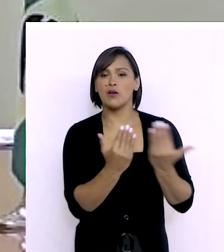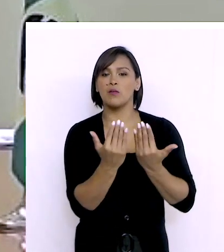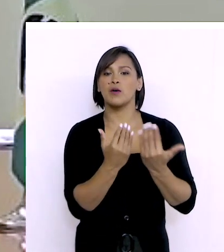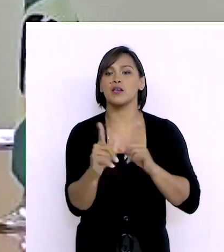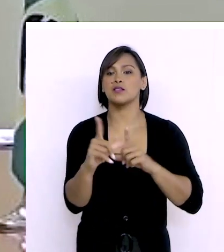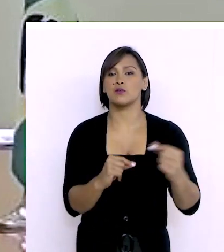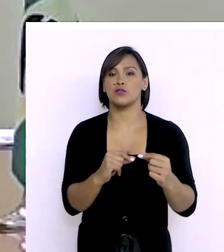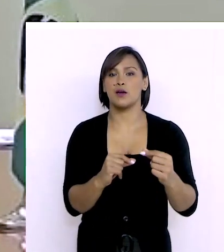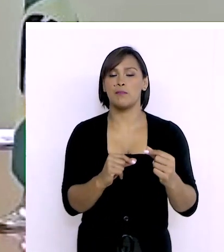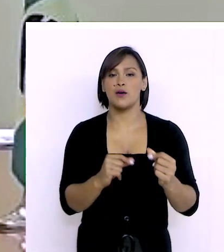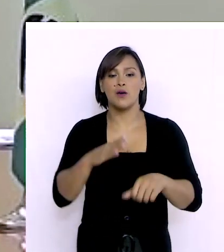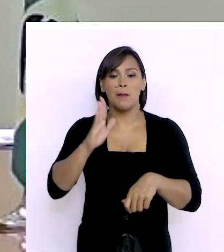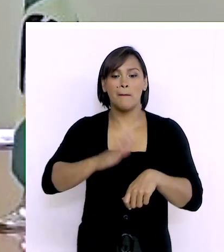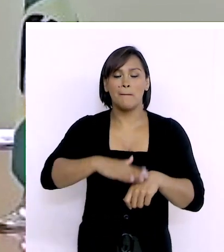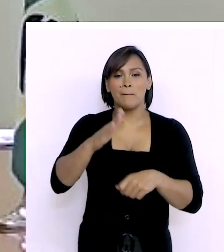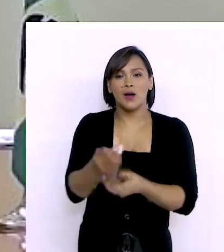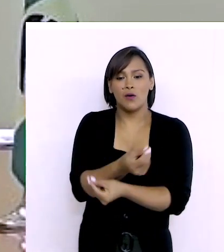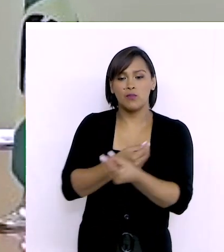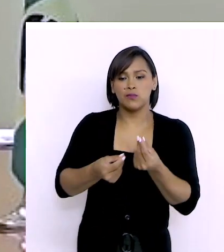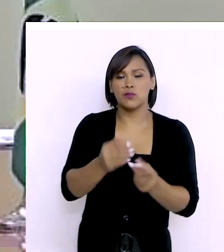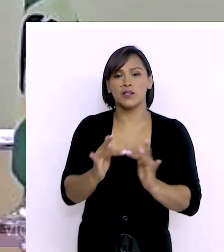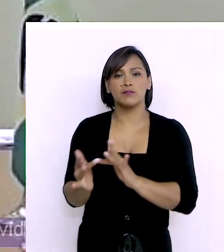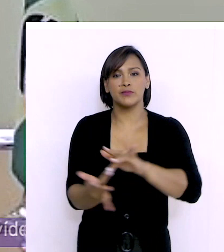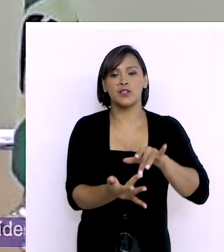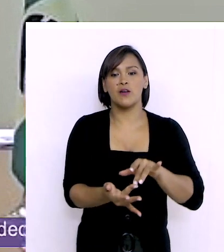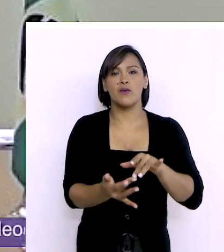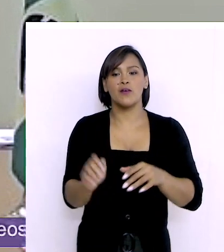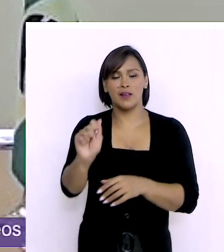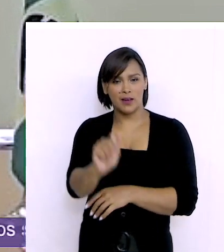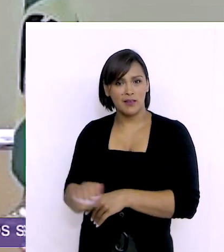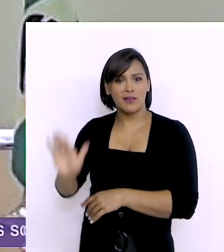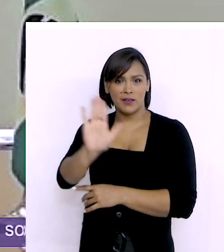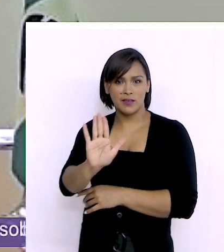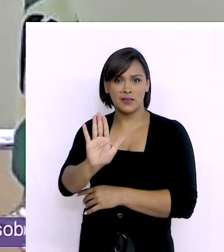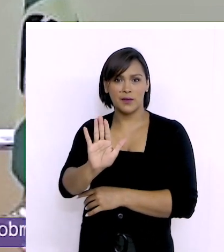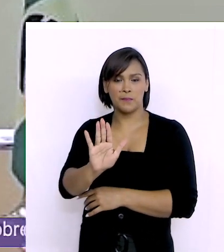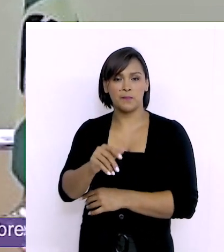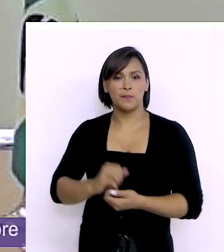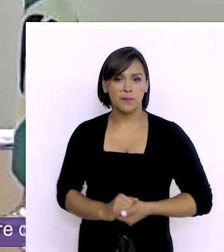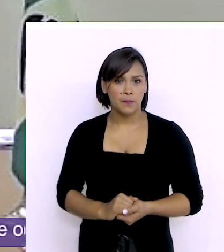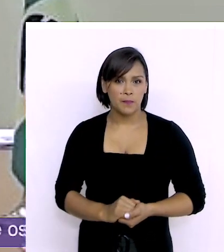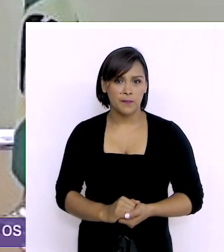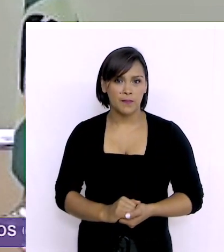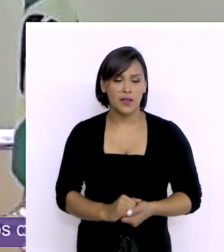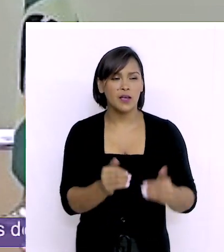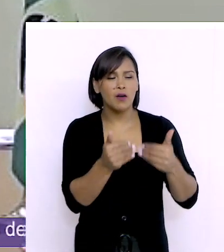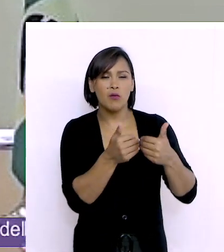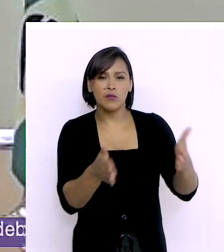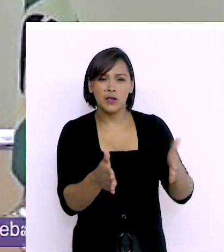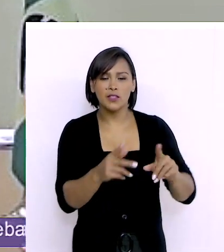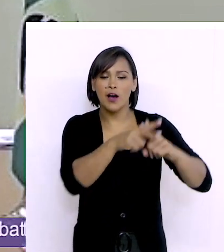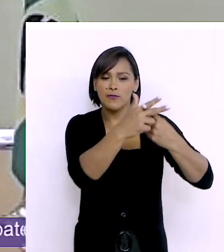Japão, que é o nosso maior parceiro tradicional na Ásia. Quando começou o processo de abertura e reforma